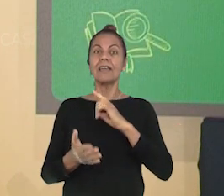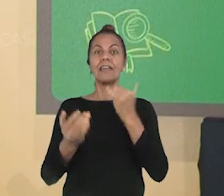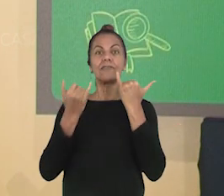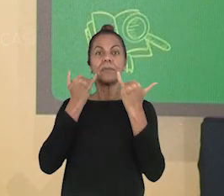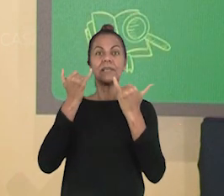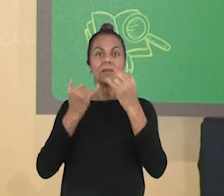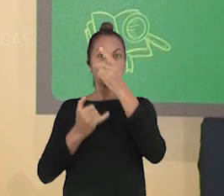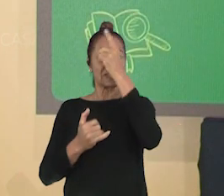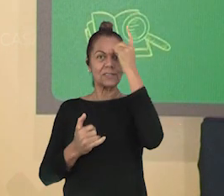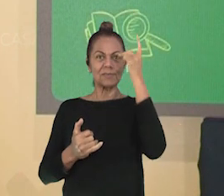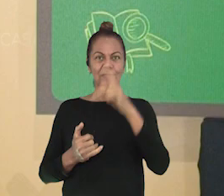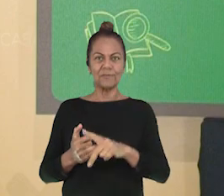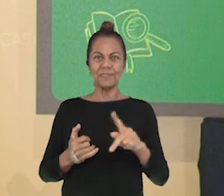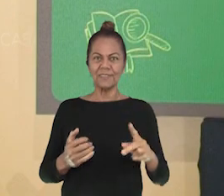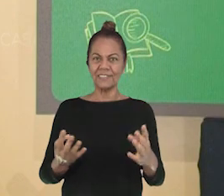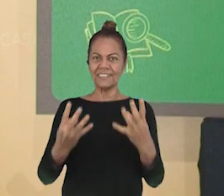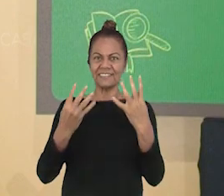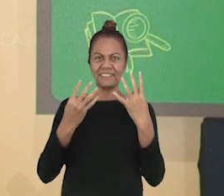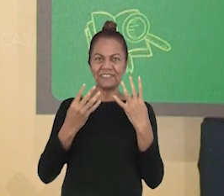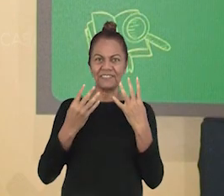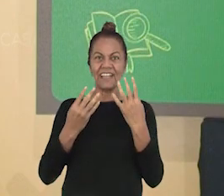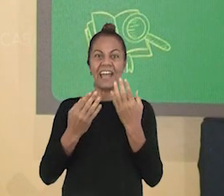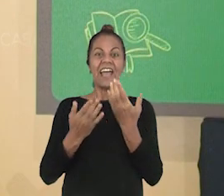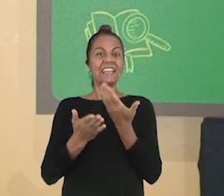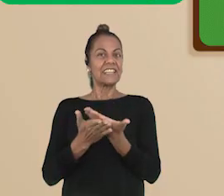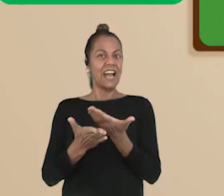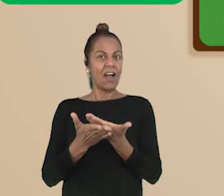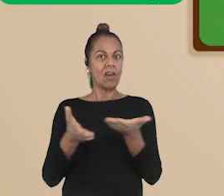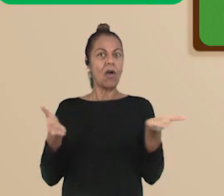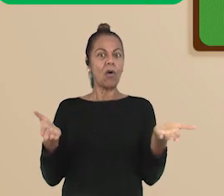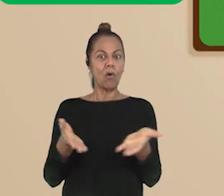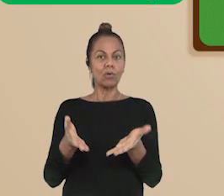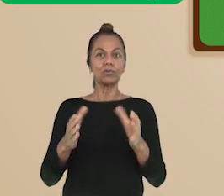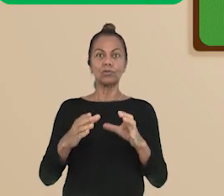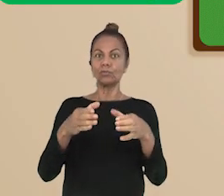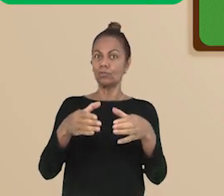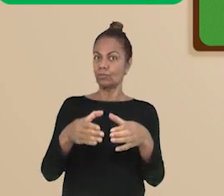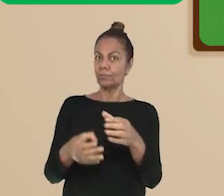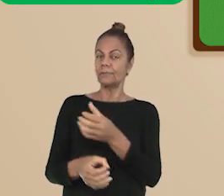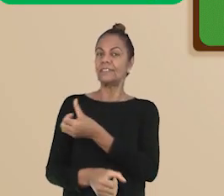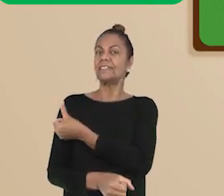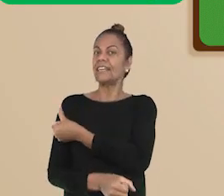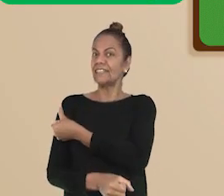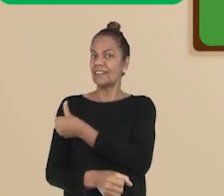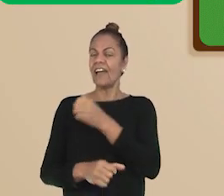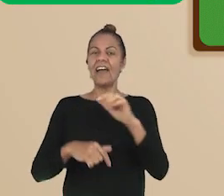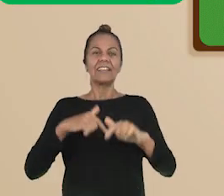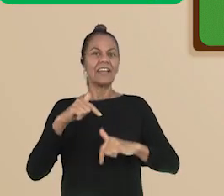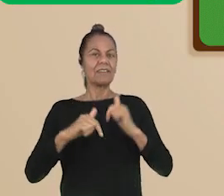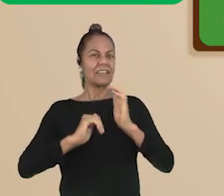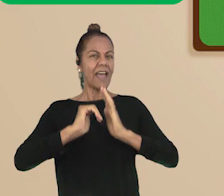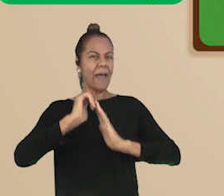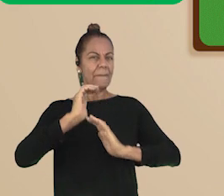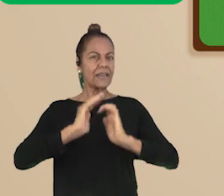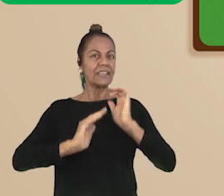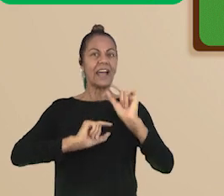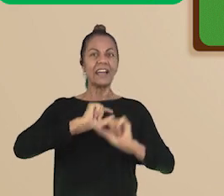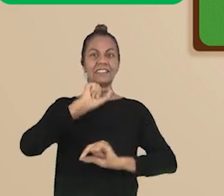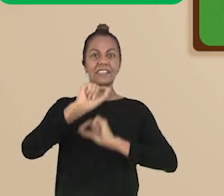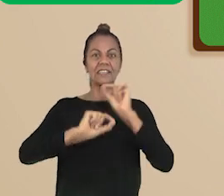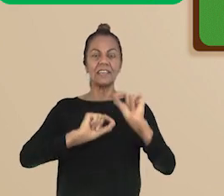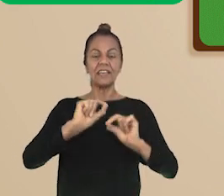algumas informações para os professores que nos acompanham. Essa aula é do 6º ano dos anos finais